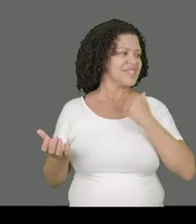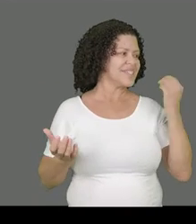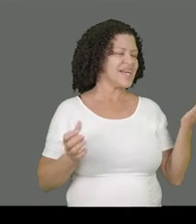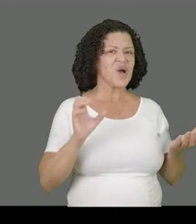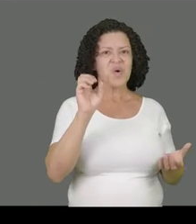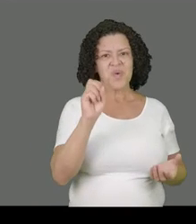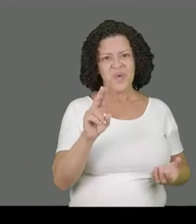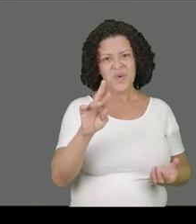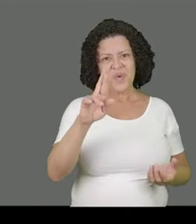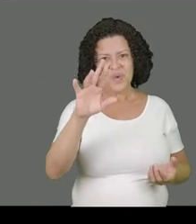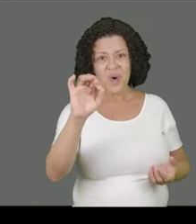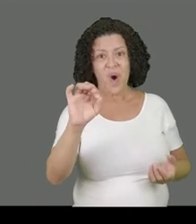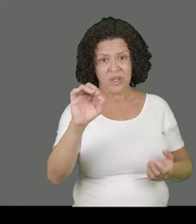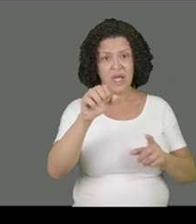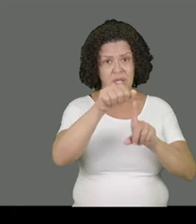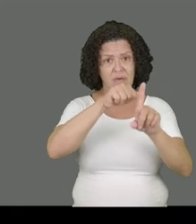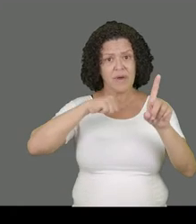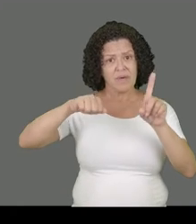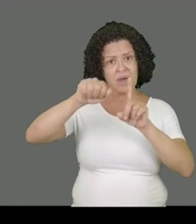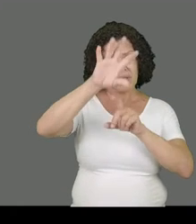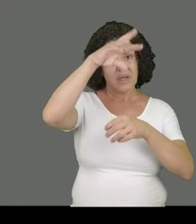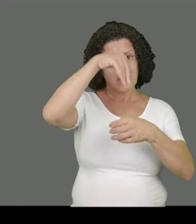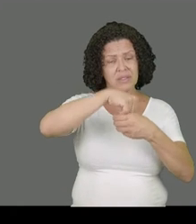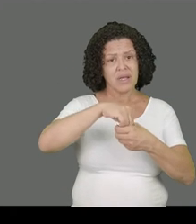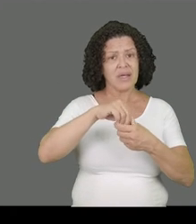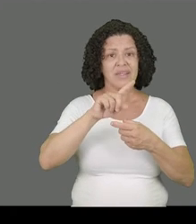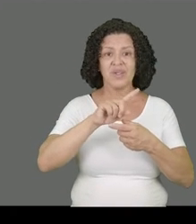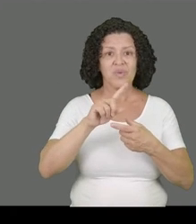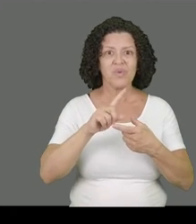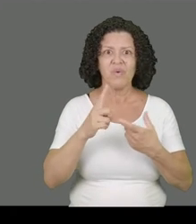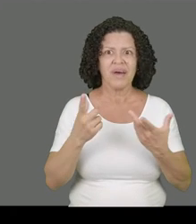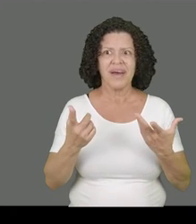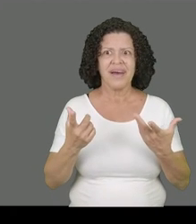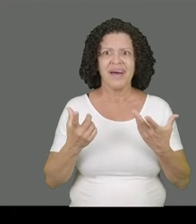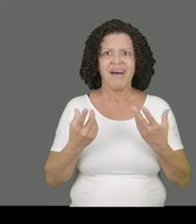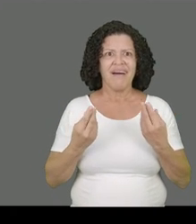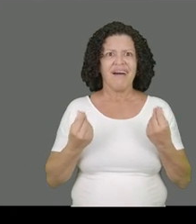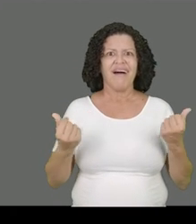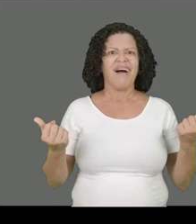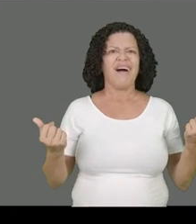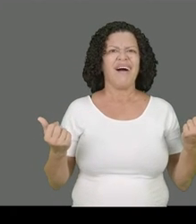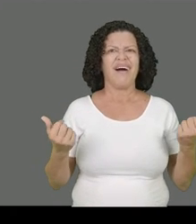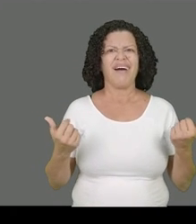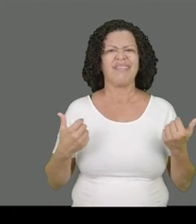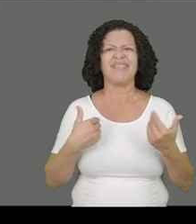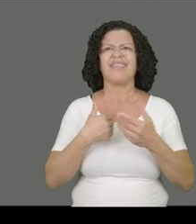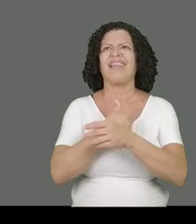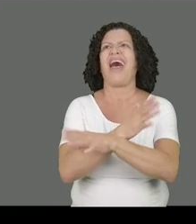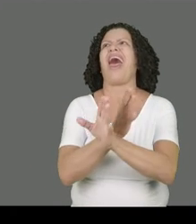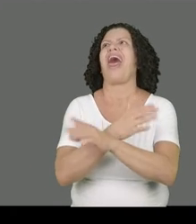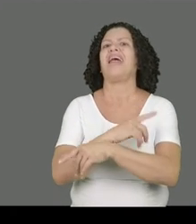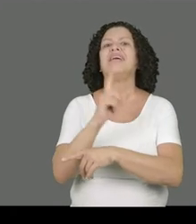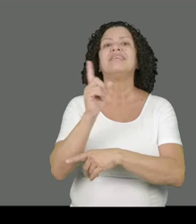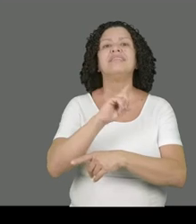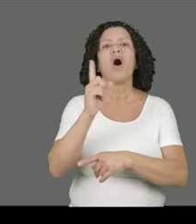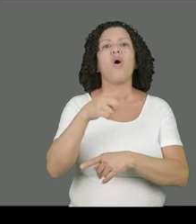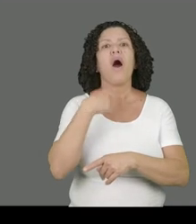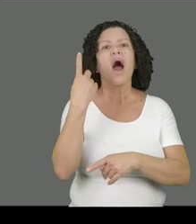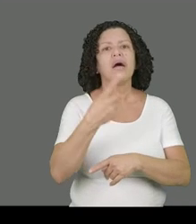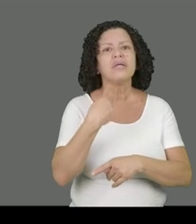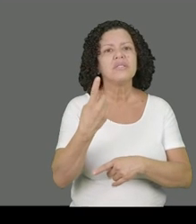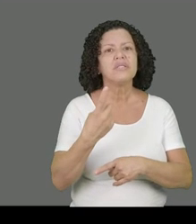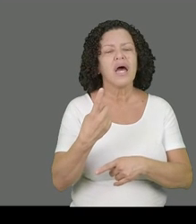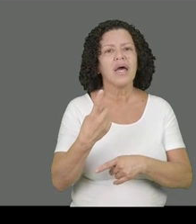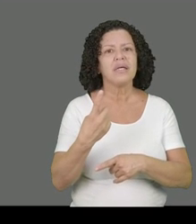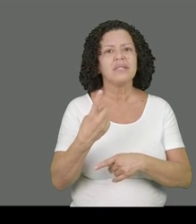também. Nós estamos vivendo em sociedade, não é à toa. Essa também é uma lei natural. Deus não nos criou